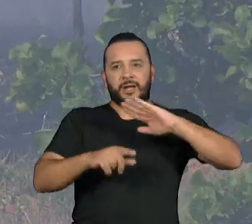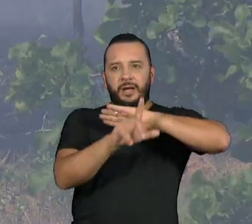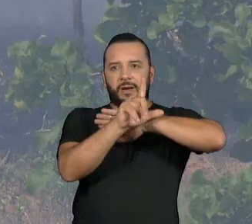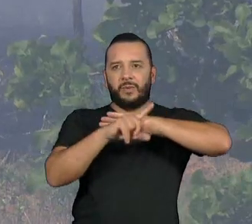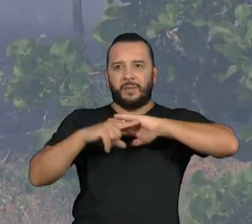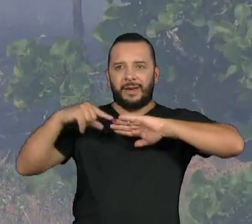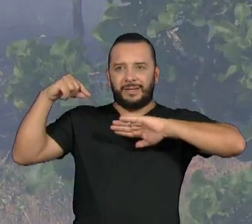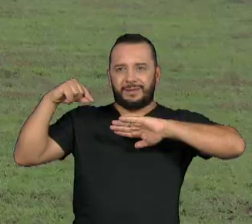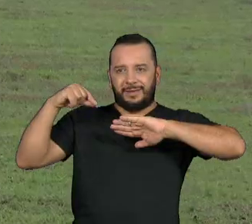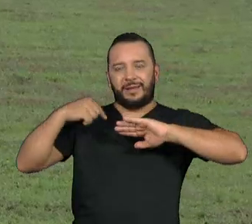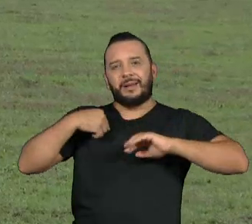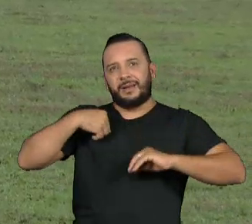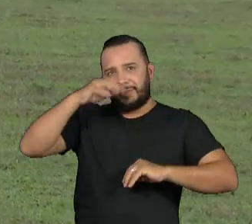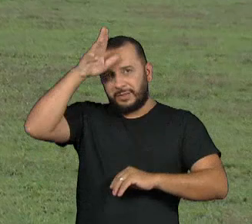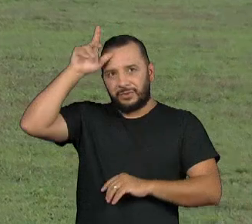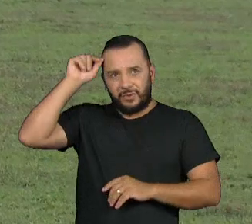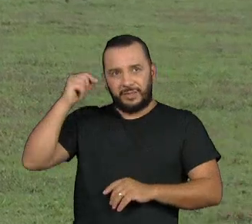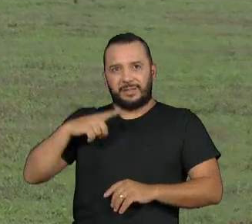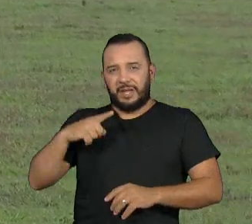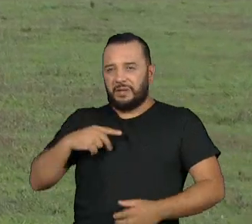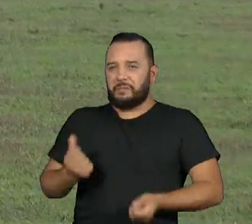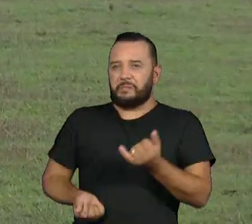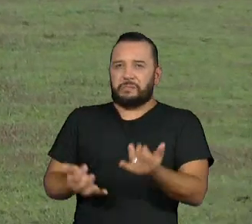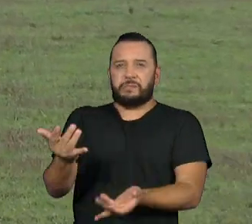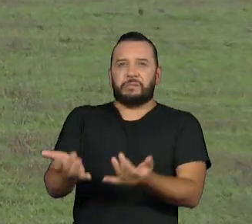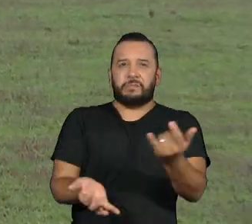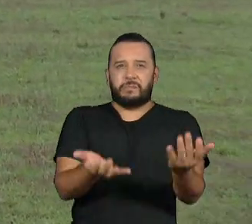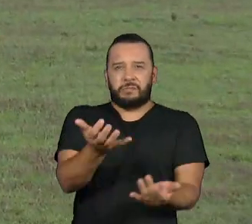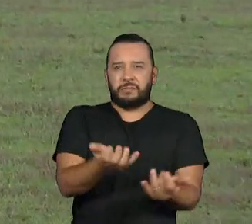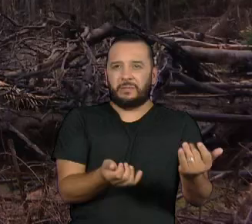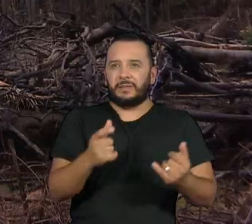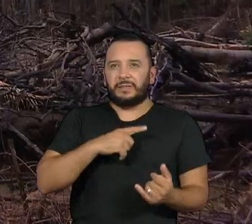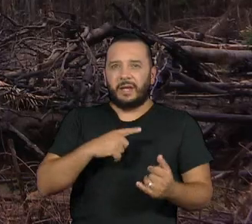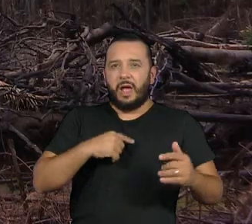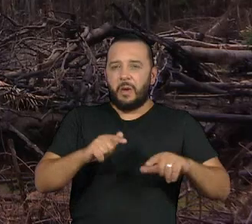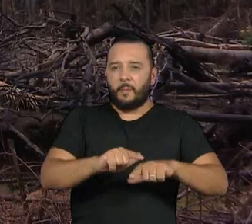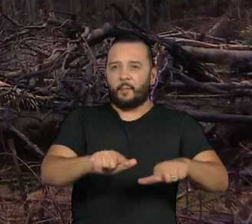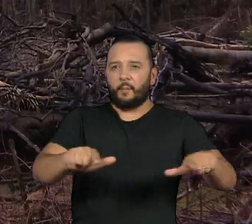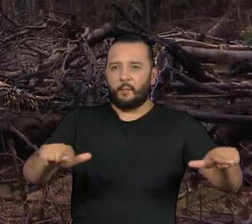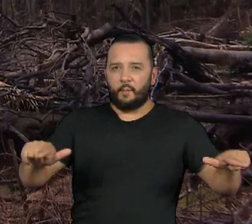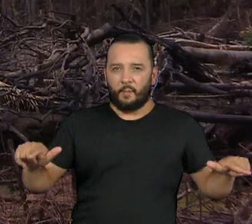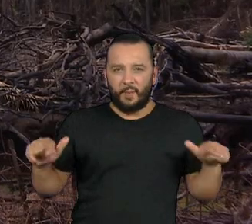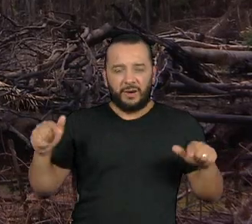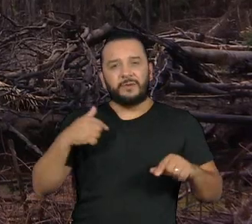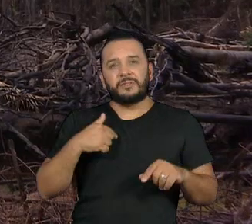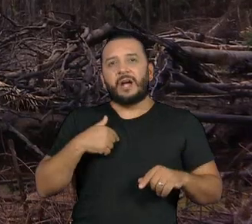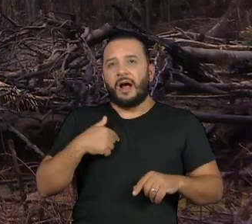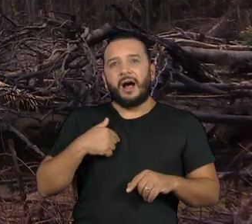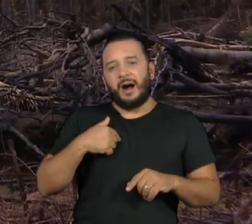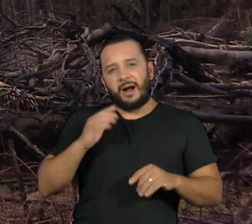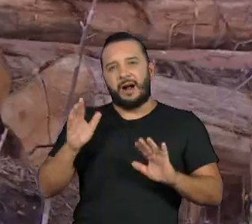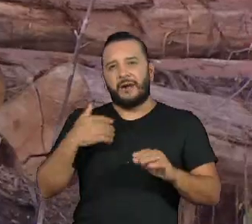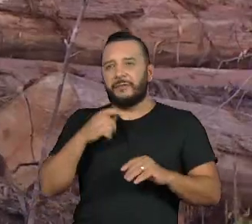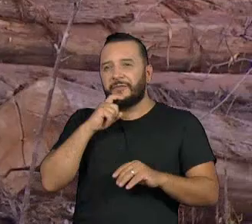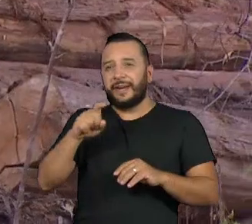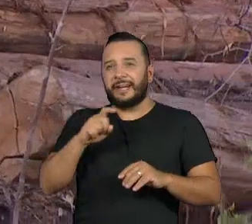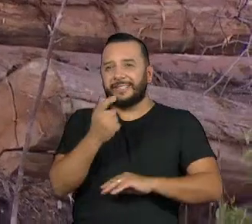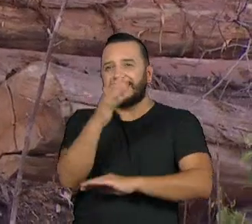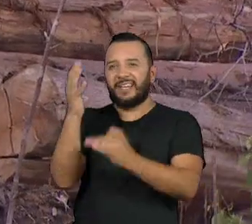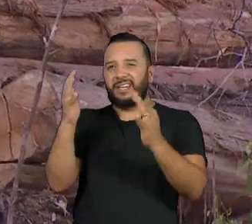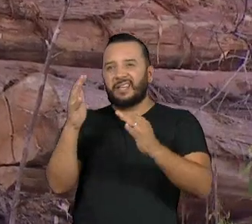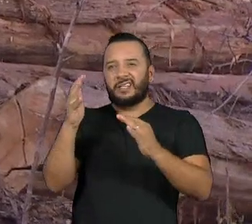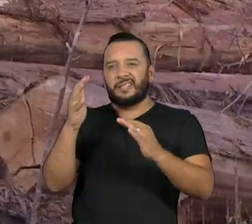sobre a vegetação, mata convertida em pastagem, verde convertido em marrom,